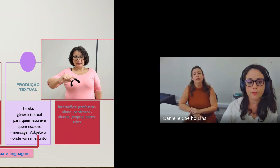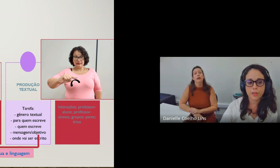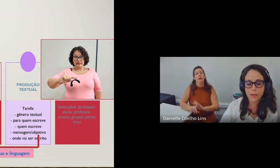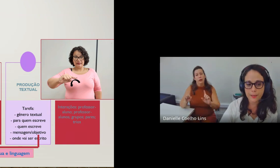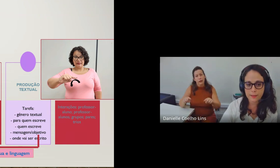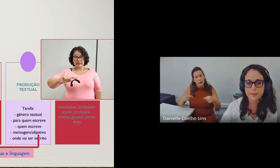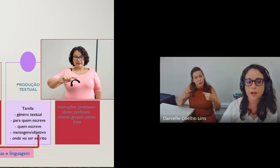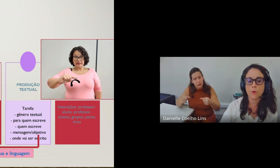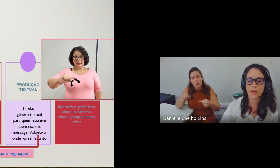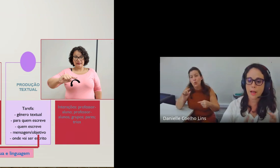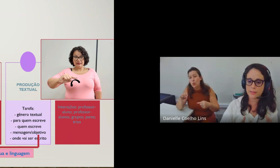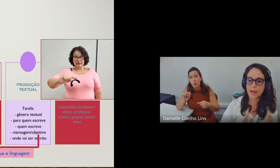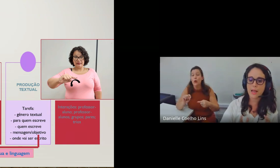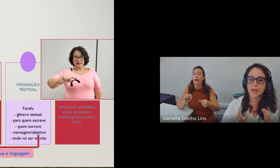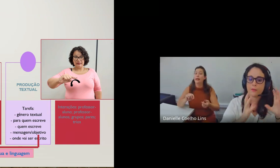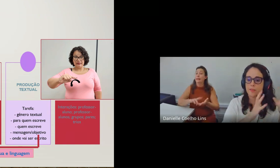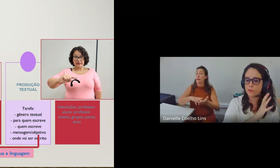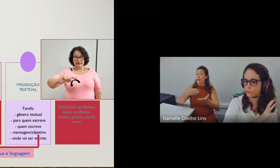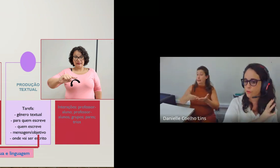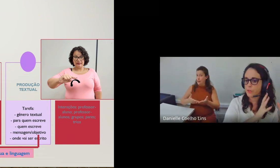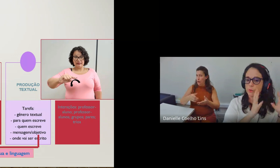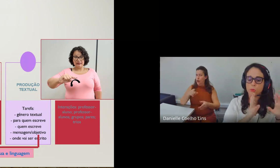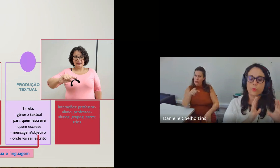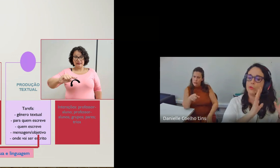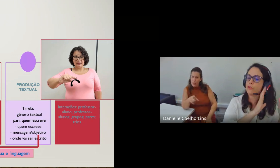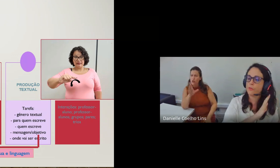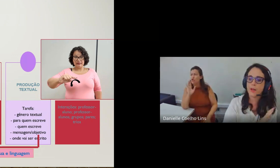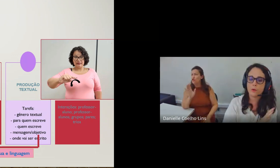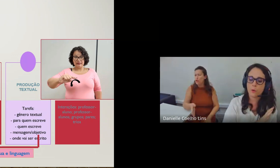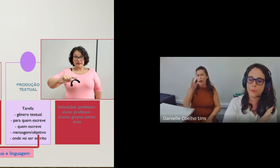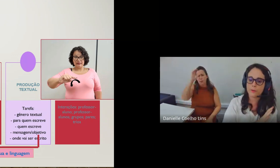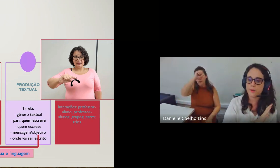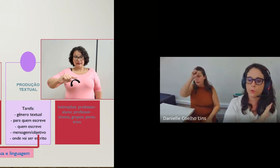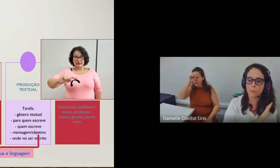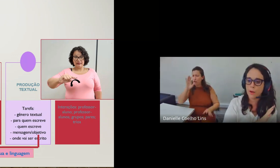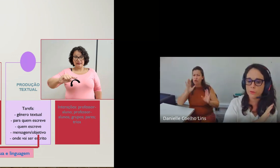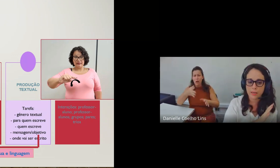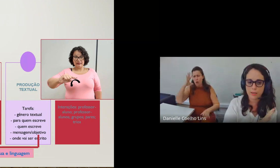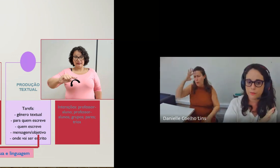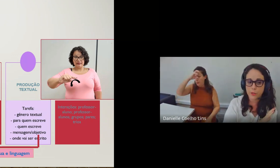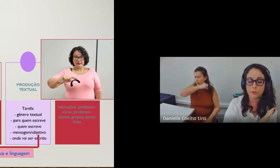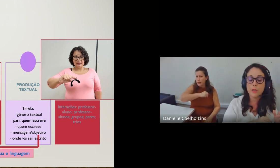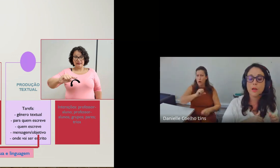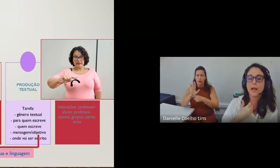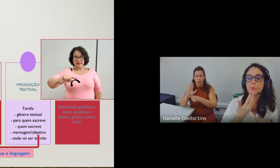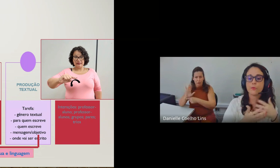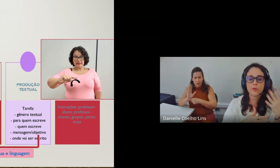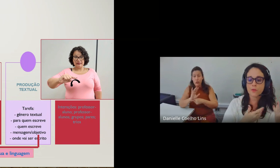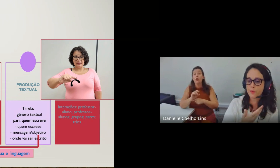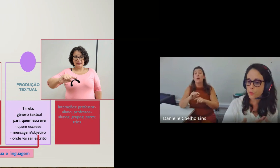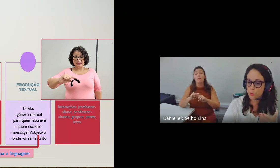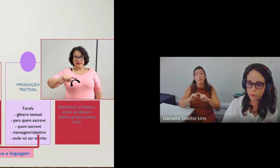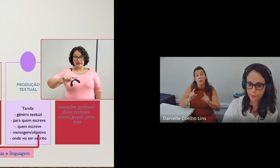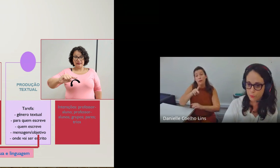Depois, interpretação. A ideia é, vocês já viram tudo, já tiveram a compreensão global daquele vídeo, aí o professor